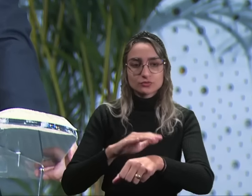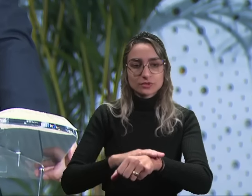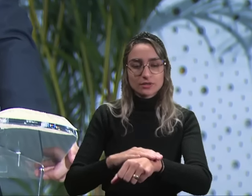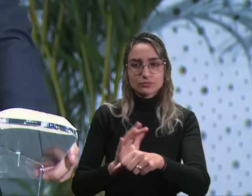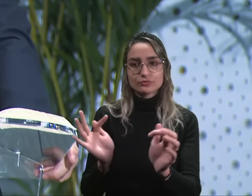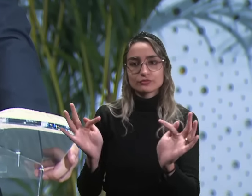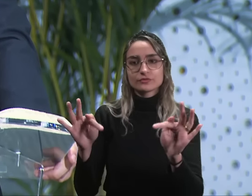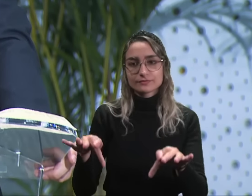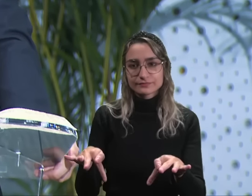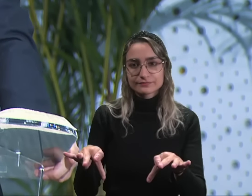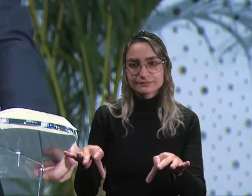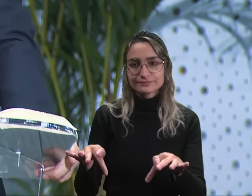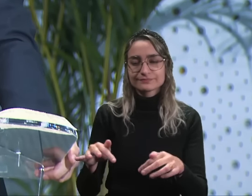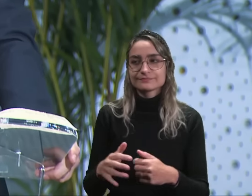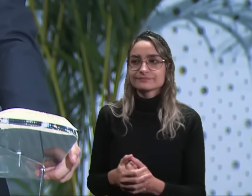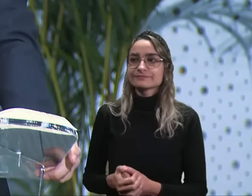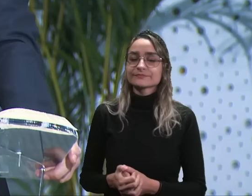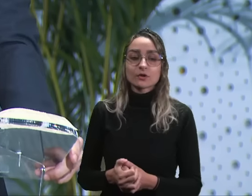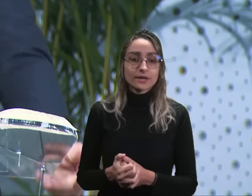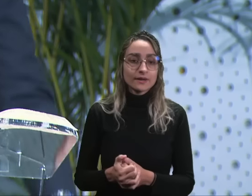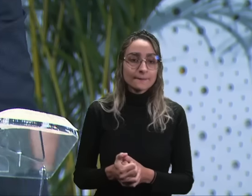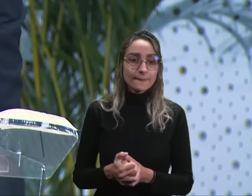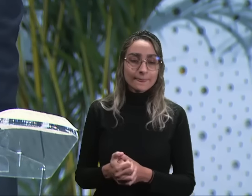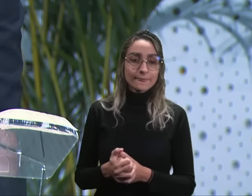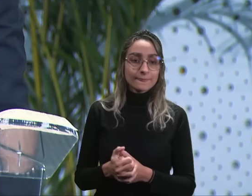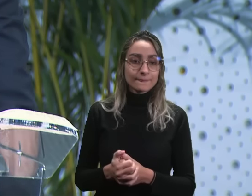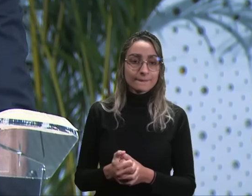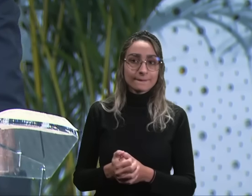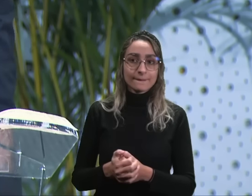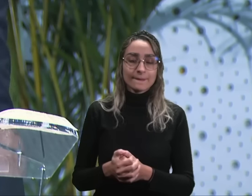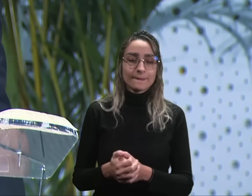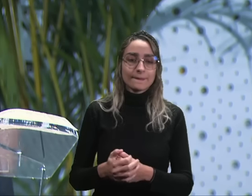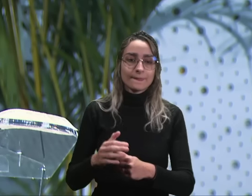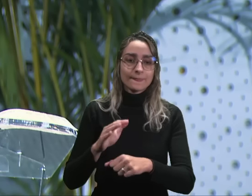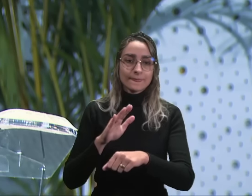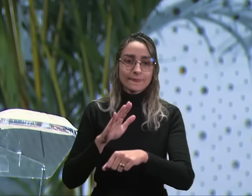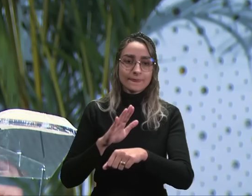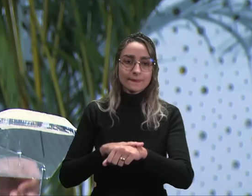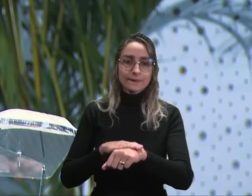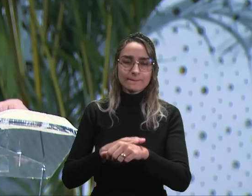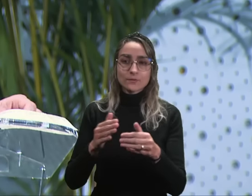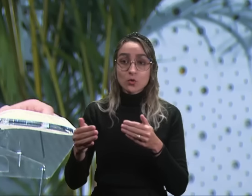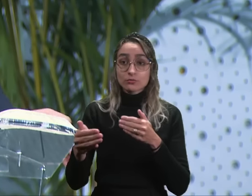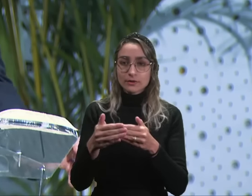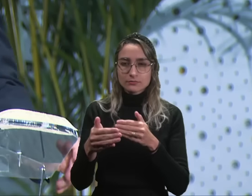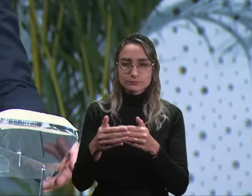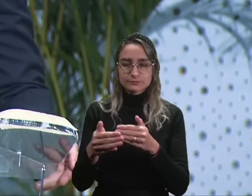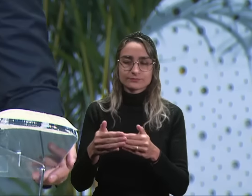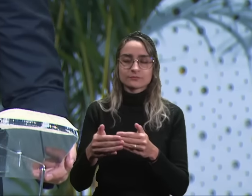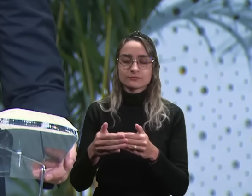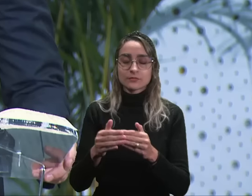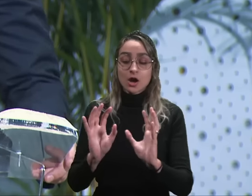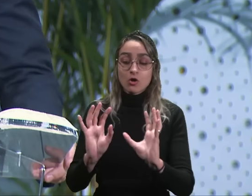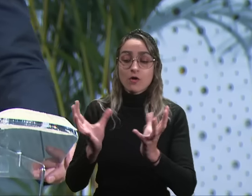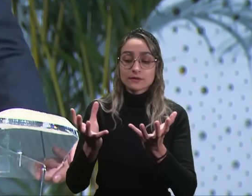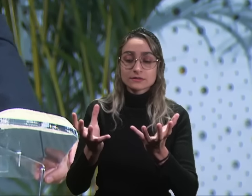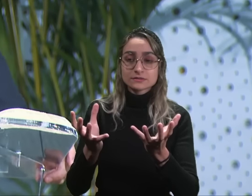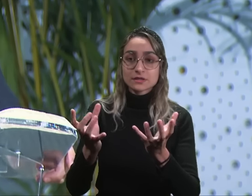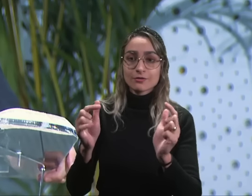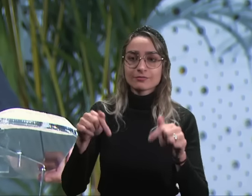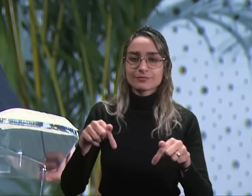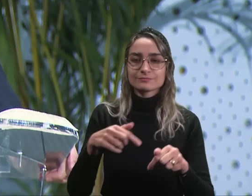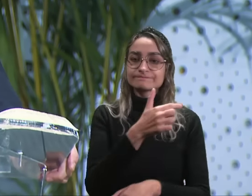posteriormente foi fundado essa denominação a que pertencemos ó queridos eu